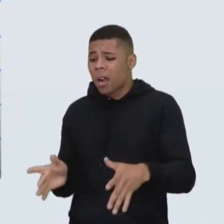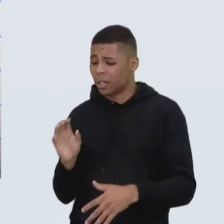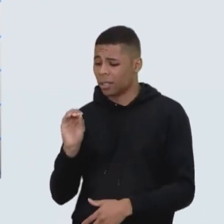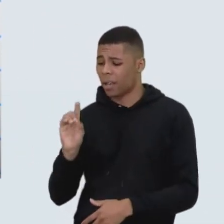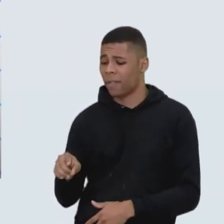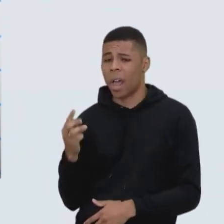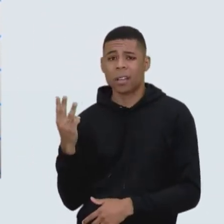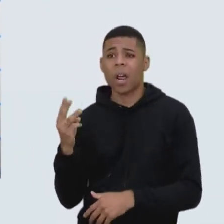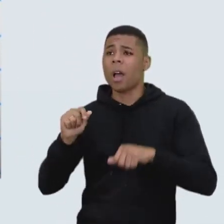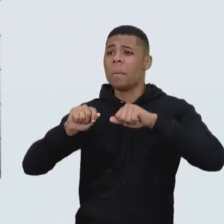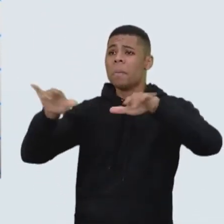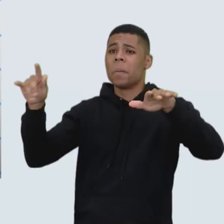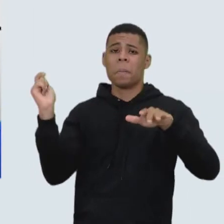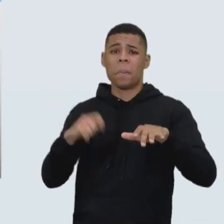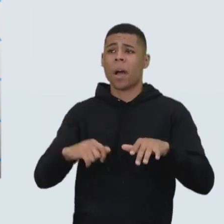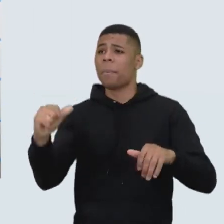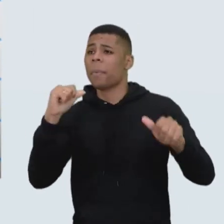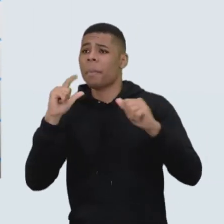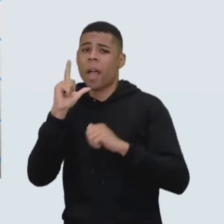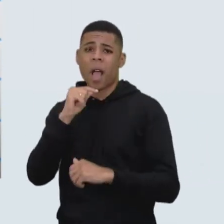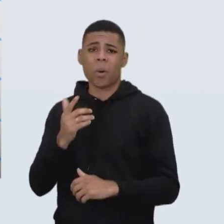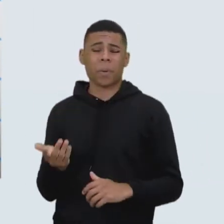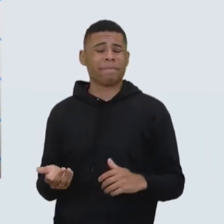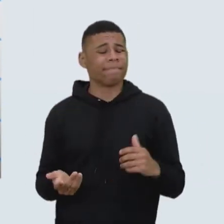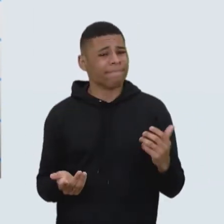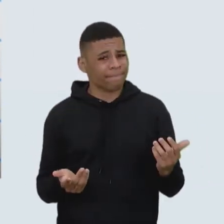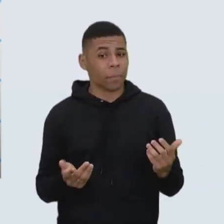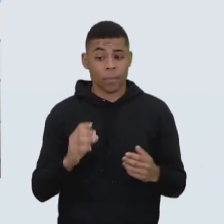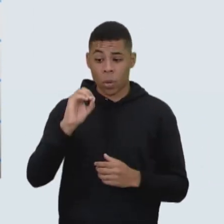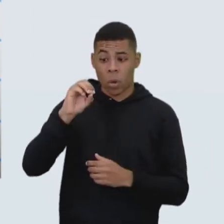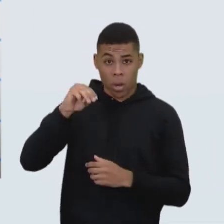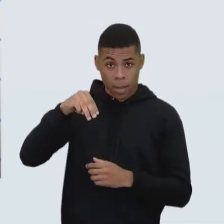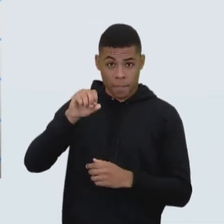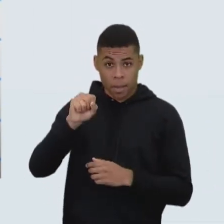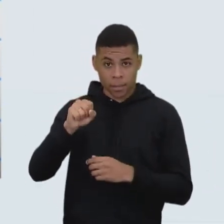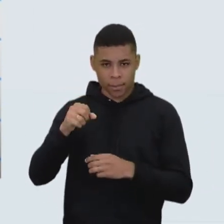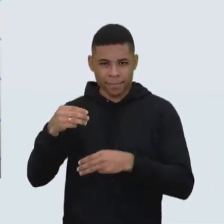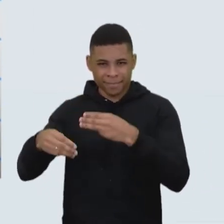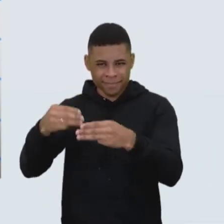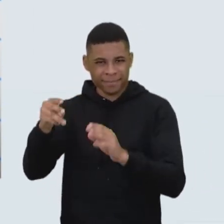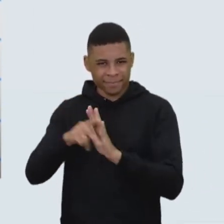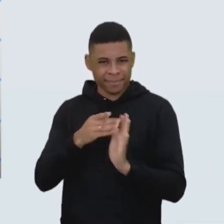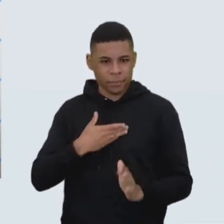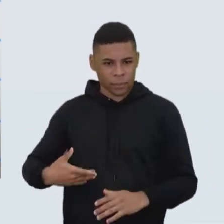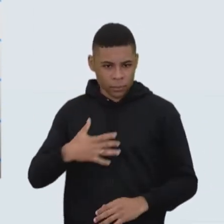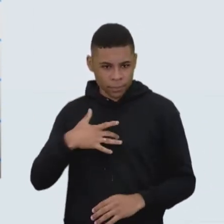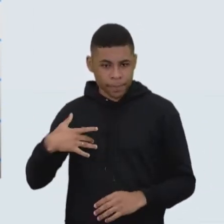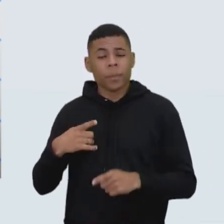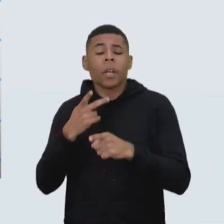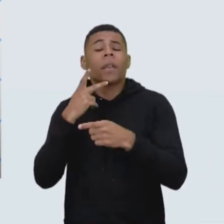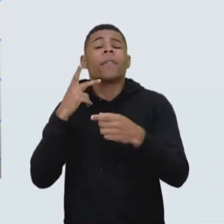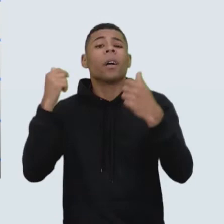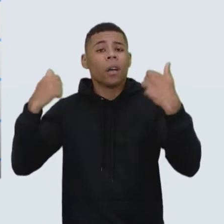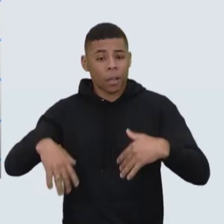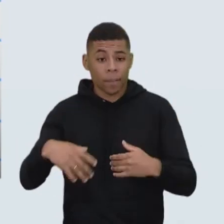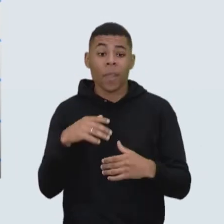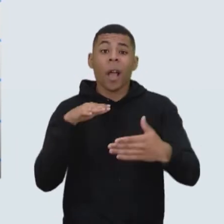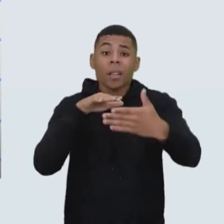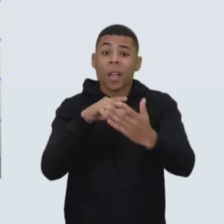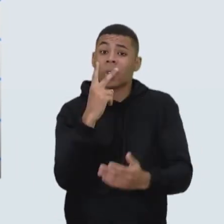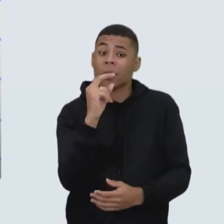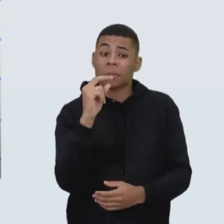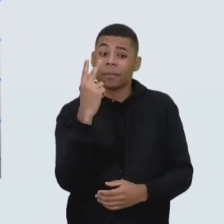de água acessível. Segundo a OMS, até 2025, cerca de 1,8 bilhões de pessoas estarão